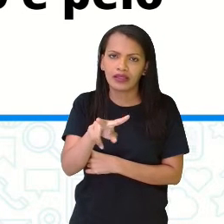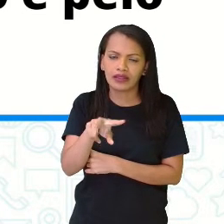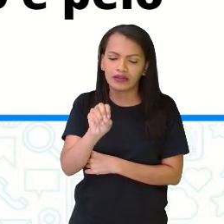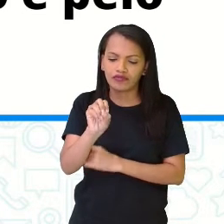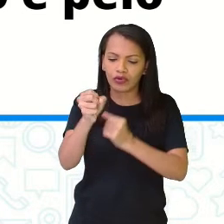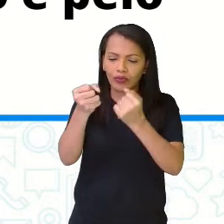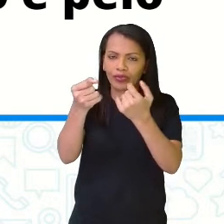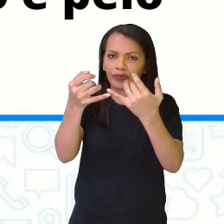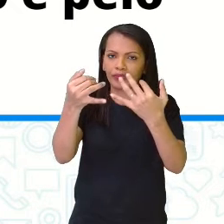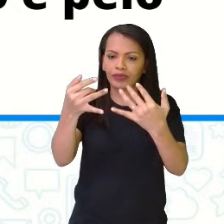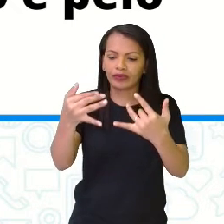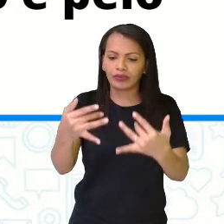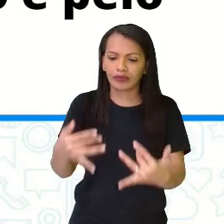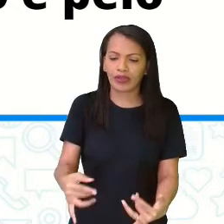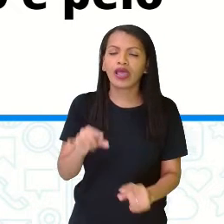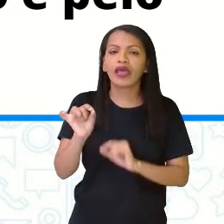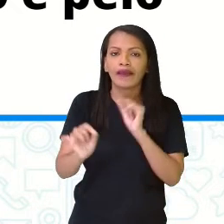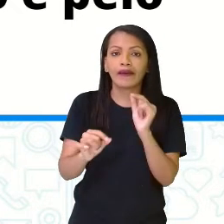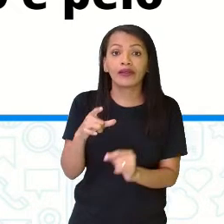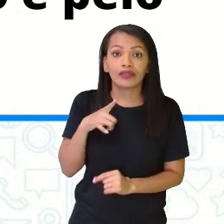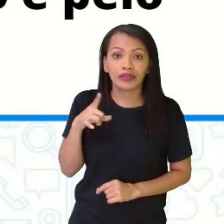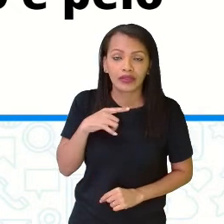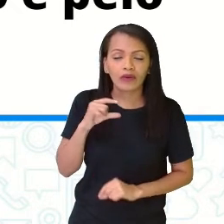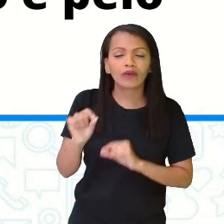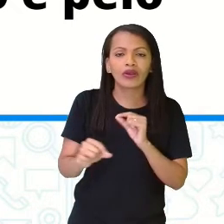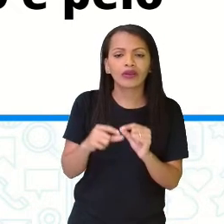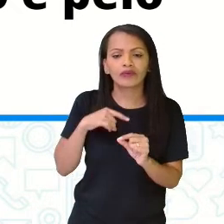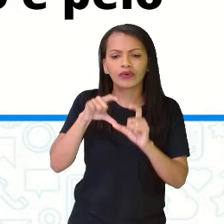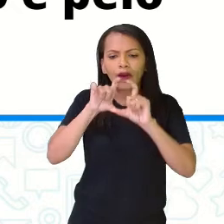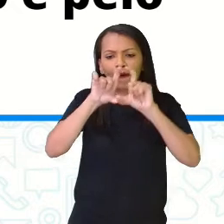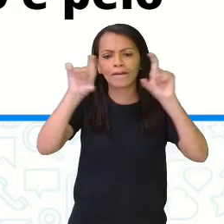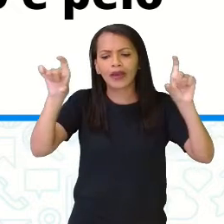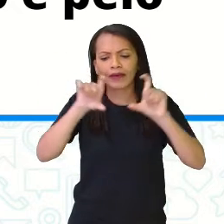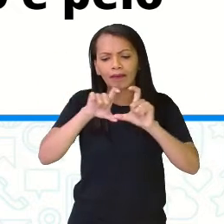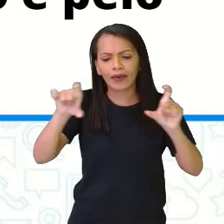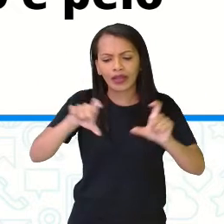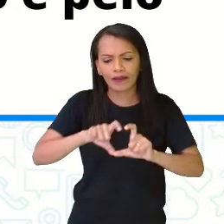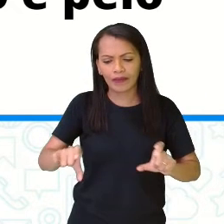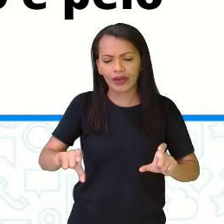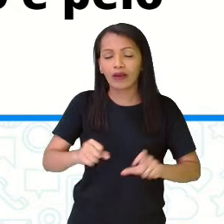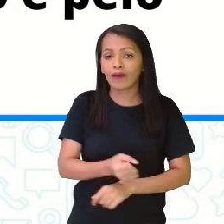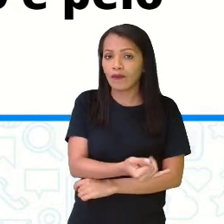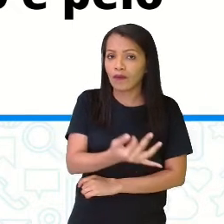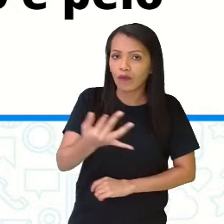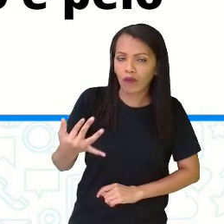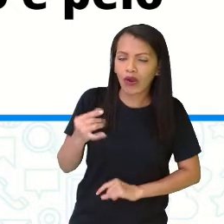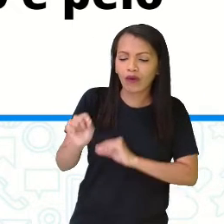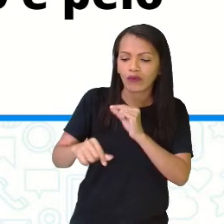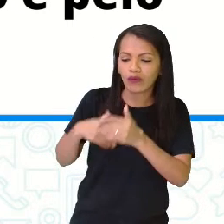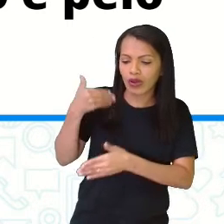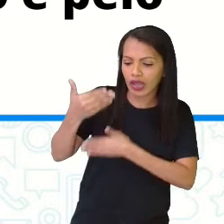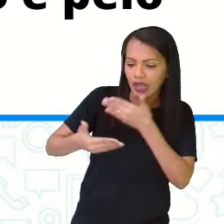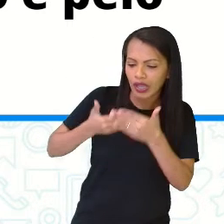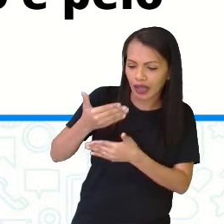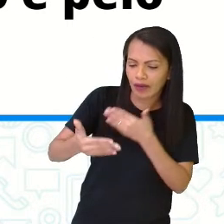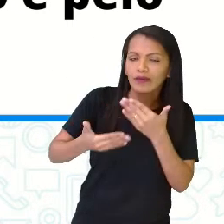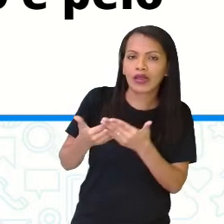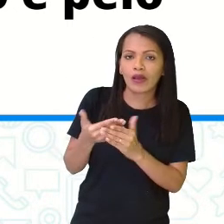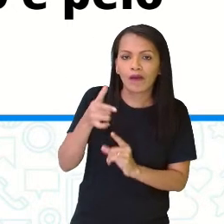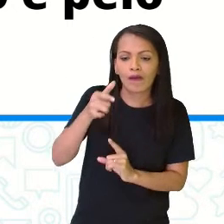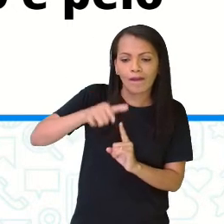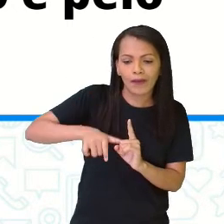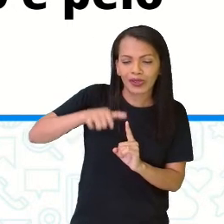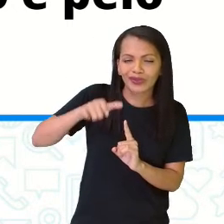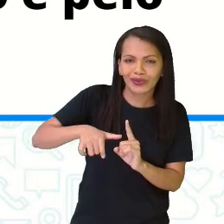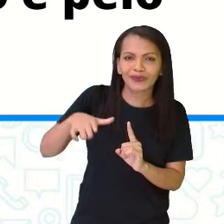texto narrativo é a existência de um enredo no qual são desenvolvidas as ações das